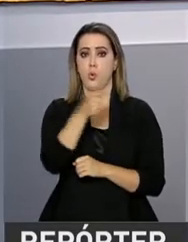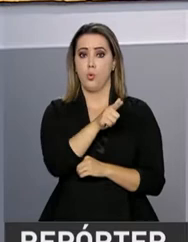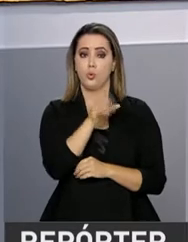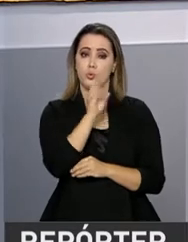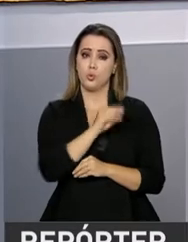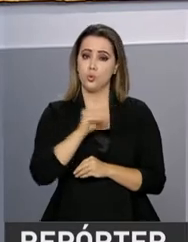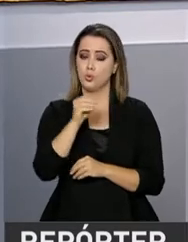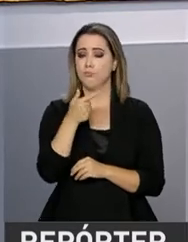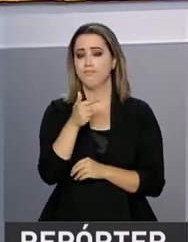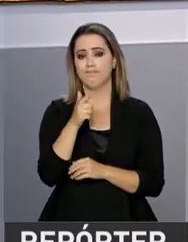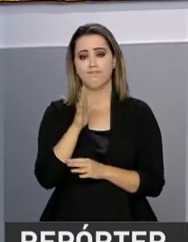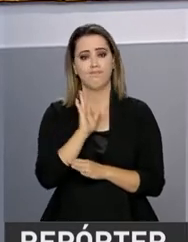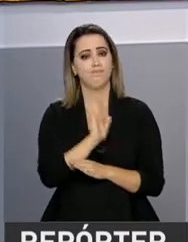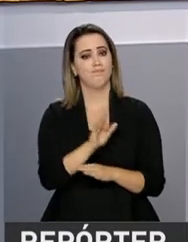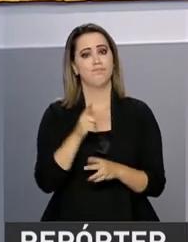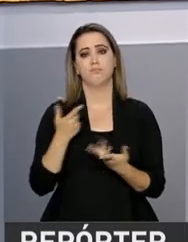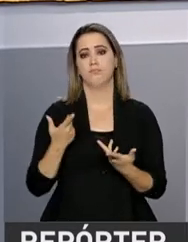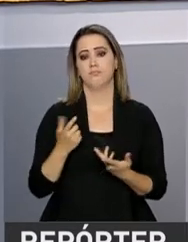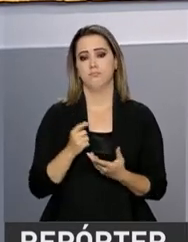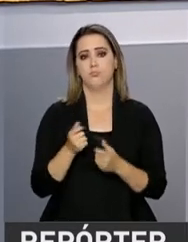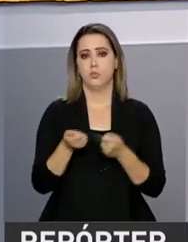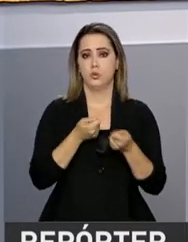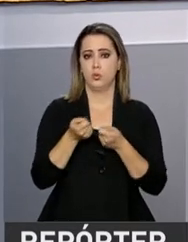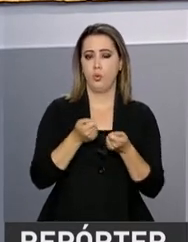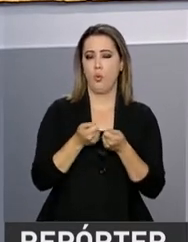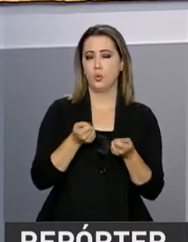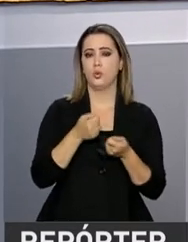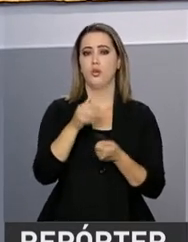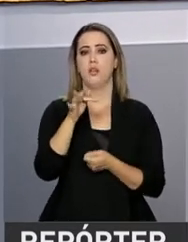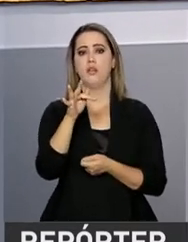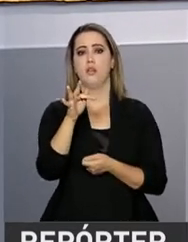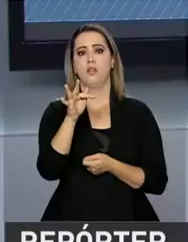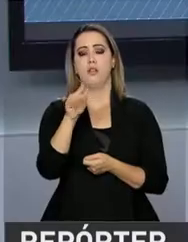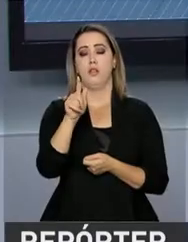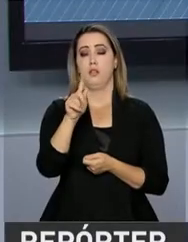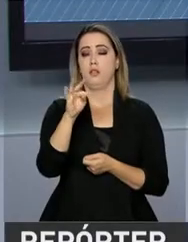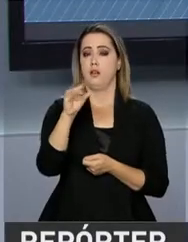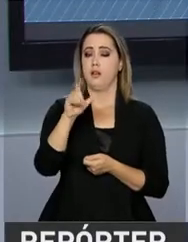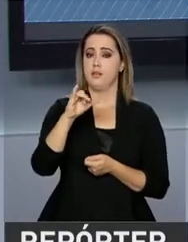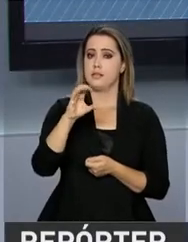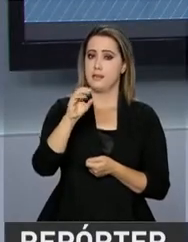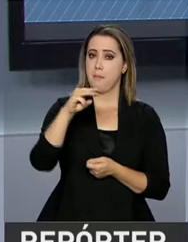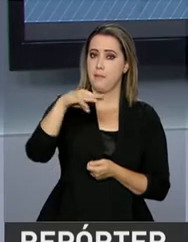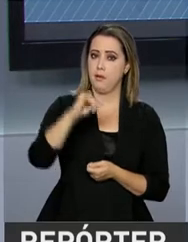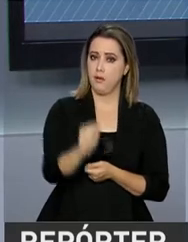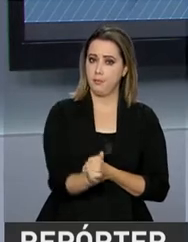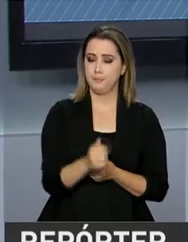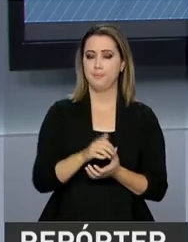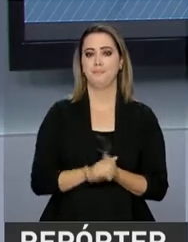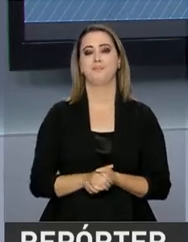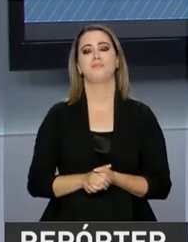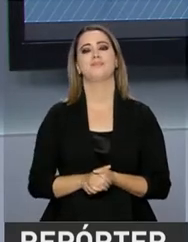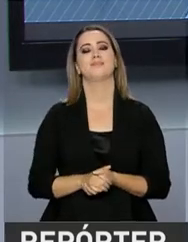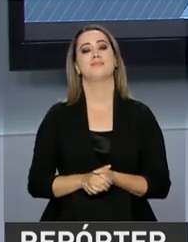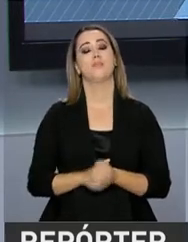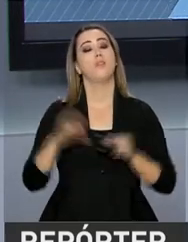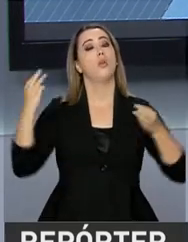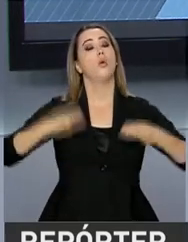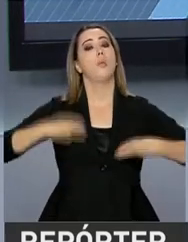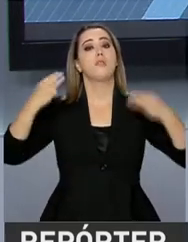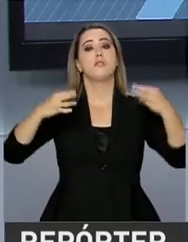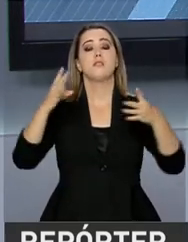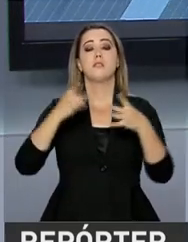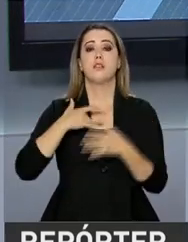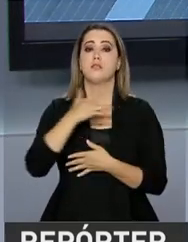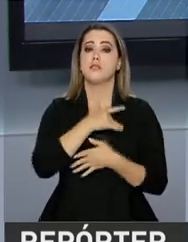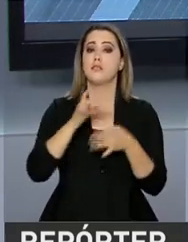tratamentos não proporcionarem o controle adequado da glicemia e o ministério da saúde liberou 1 bilhão e 700 milhões